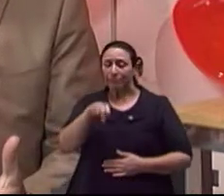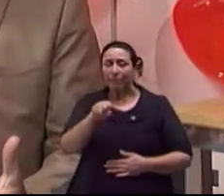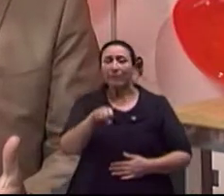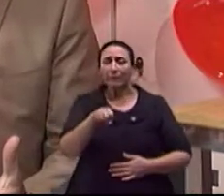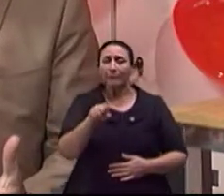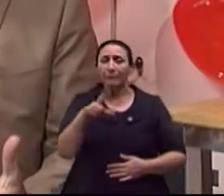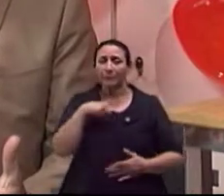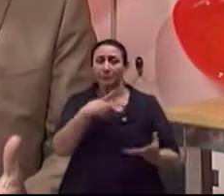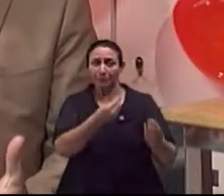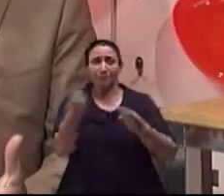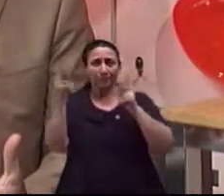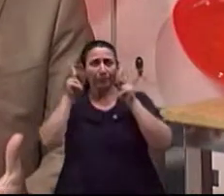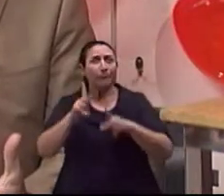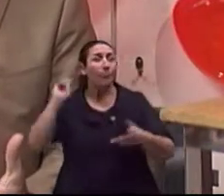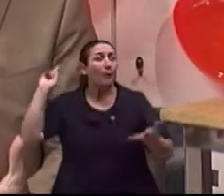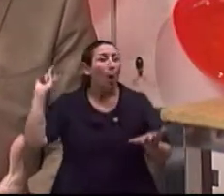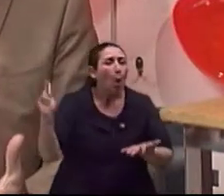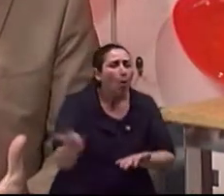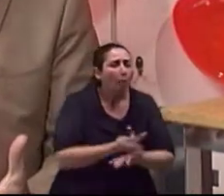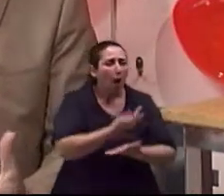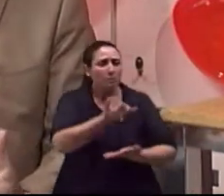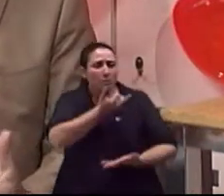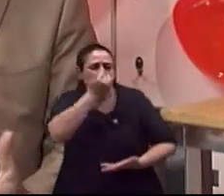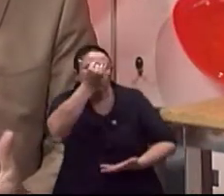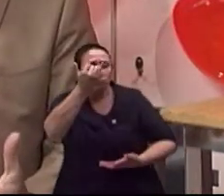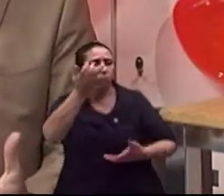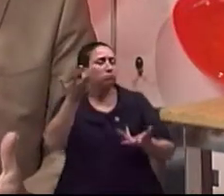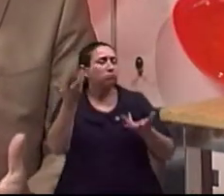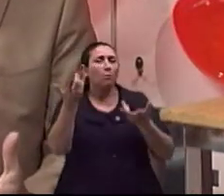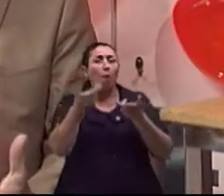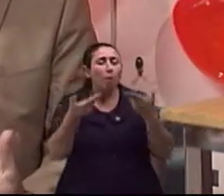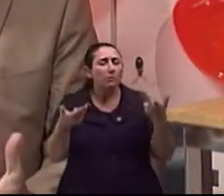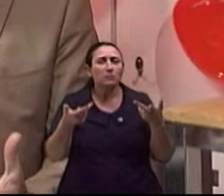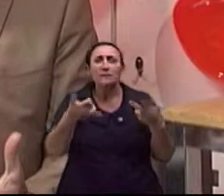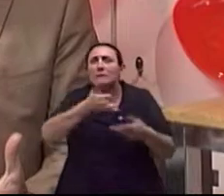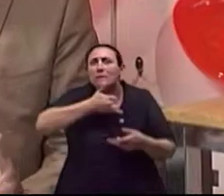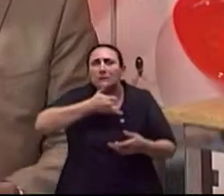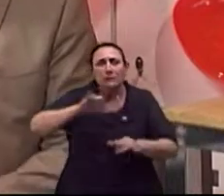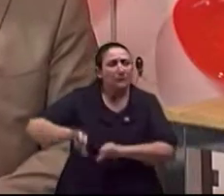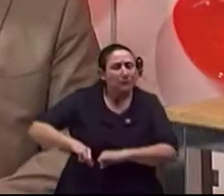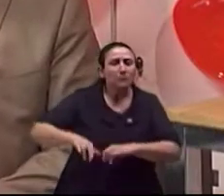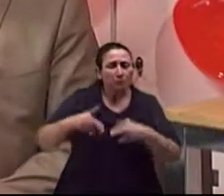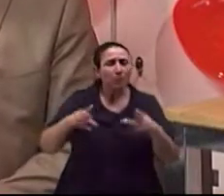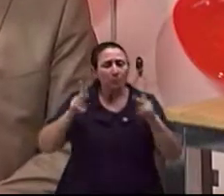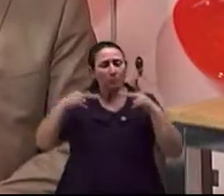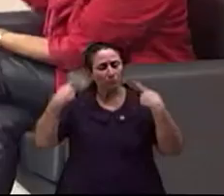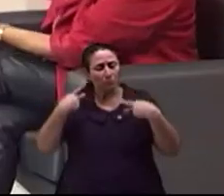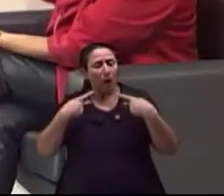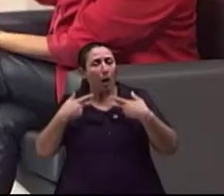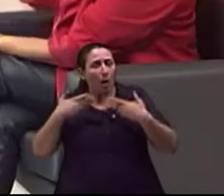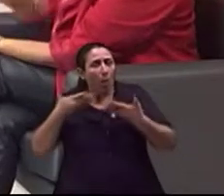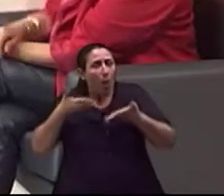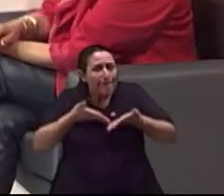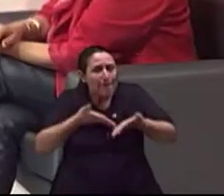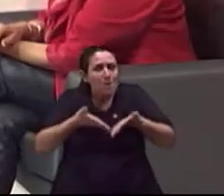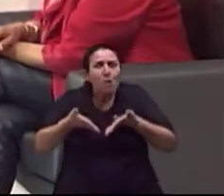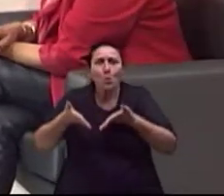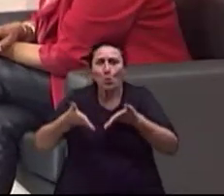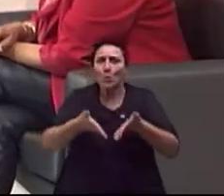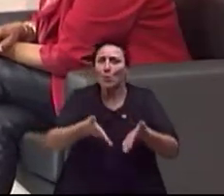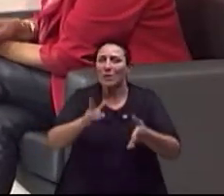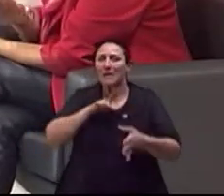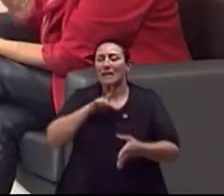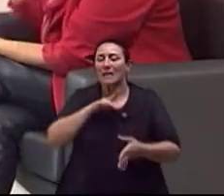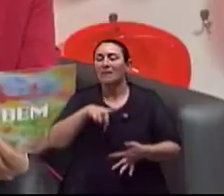situações muitas vezes mas também um momento muito feliz nós vamos de alguma maneira despertar para isso ok também já ouv as